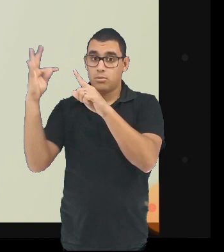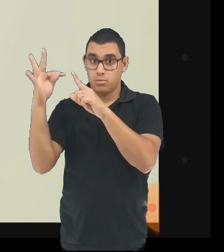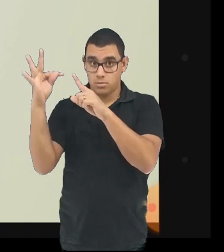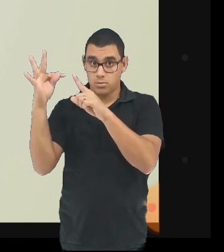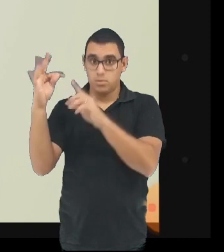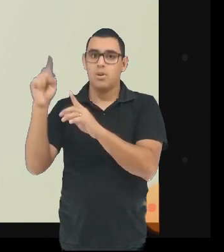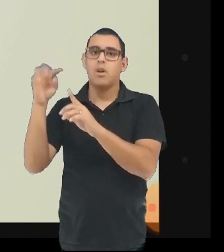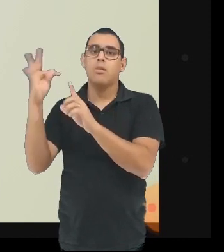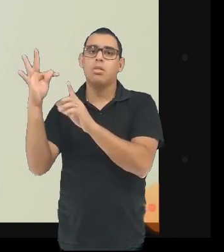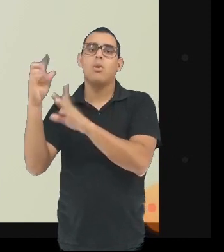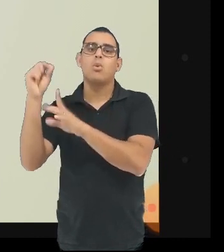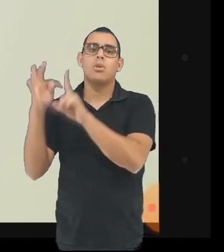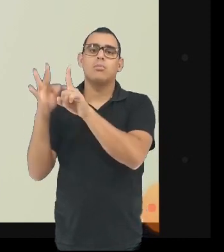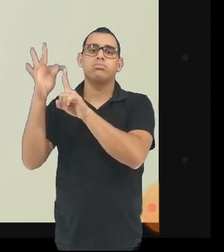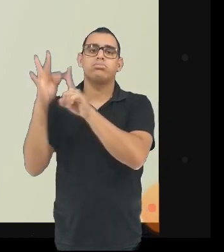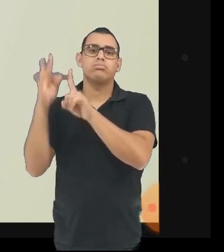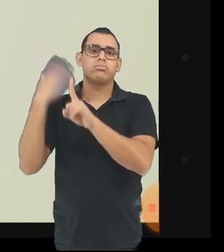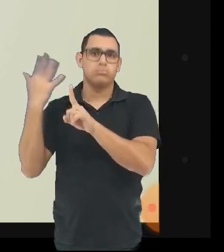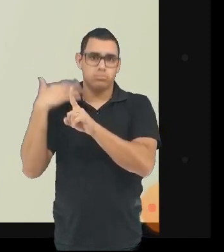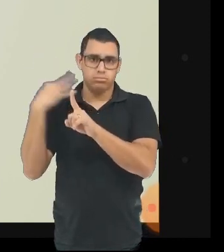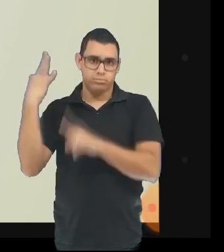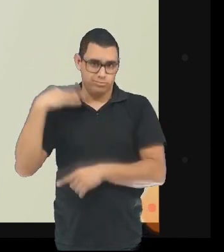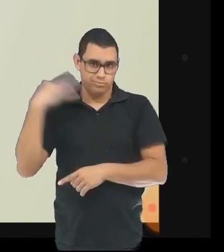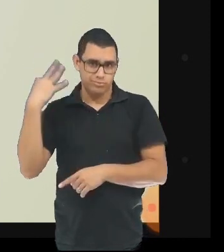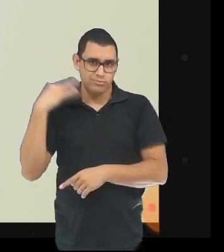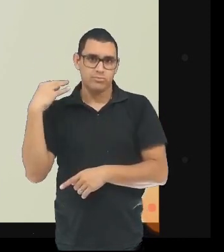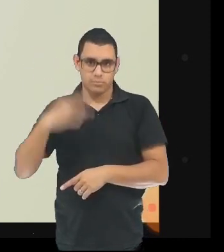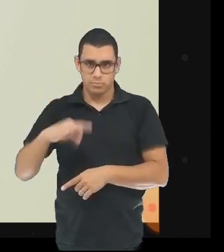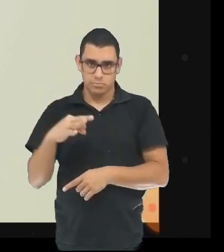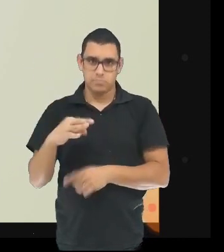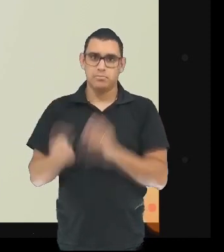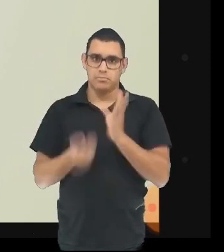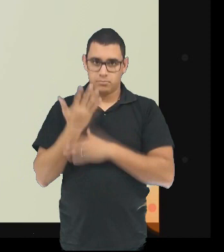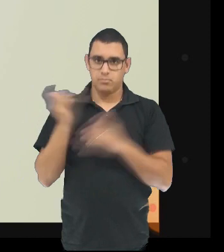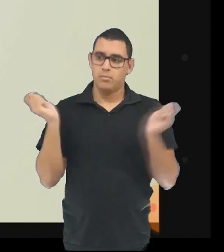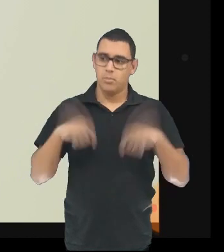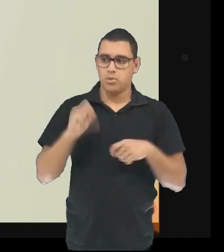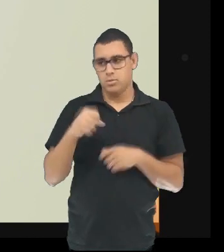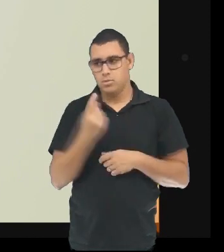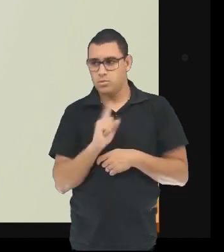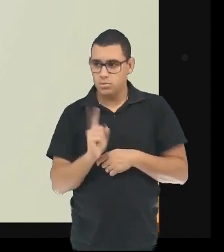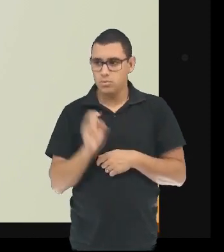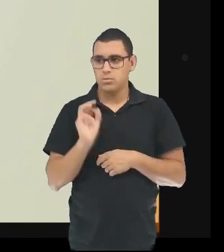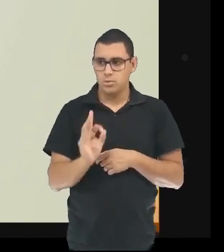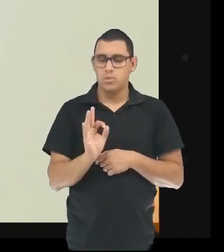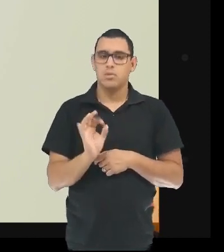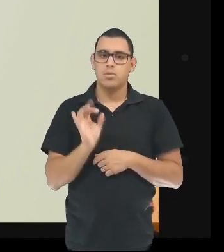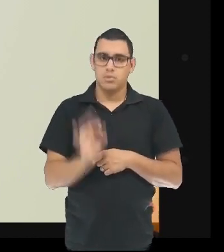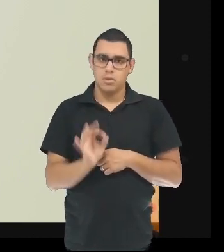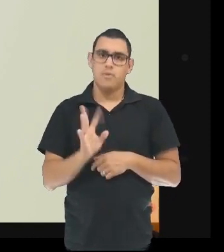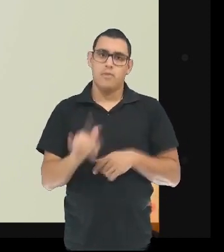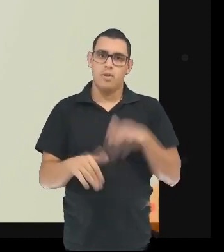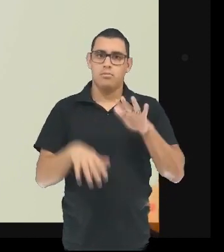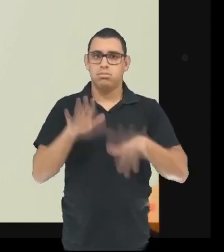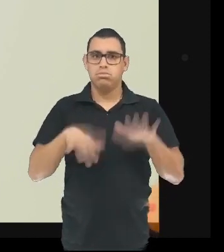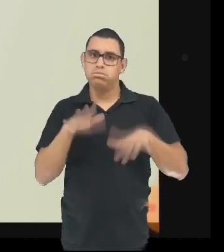de temperatura. Então, observem que a questão ela pode dar o coeficiente de dilatação linear ou não. Então,